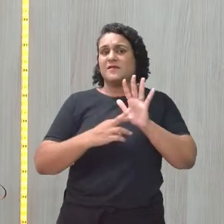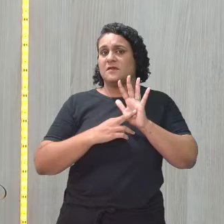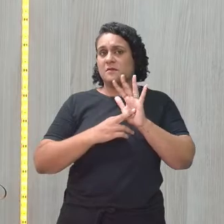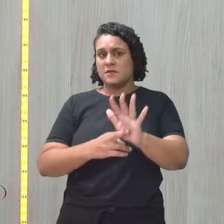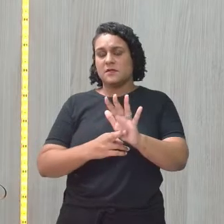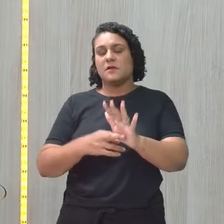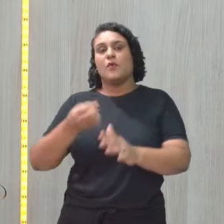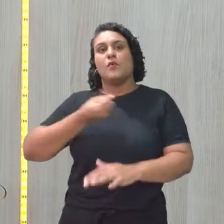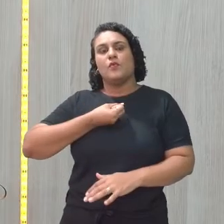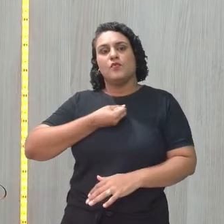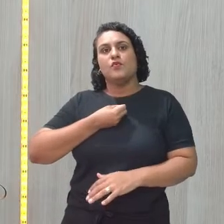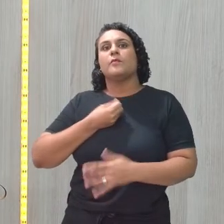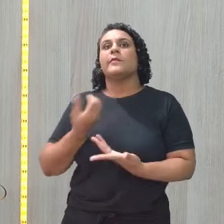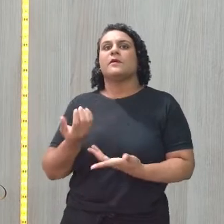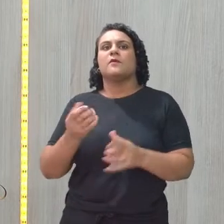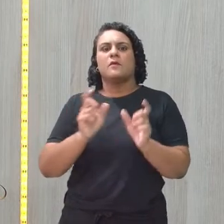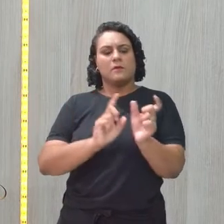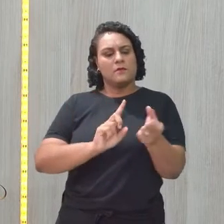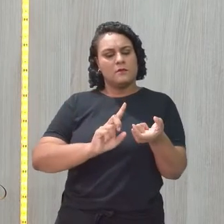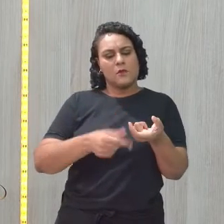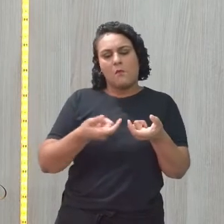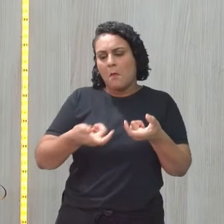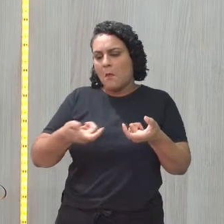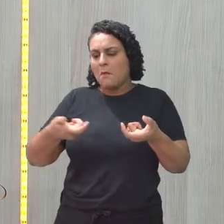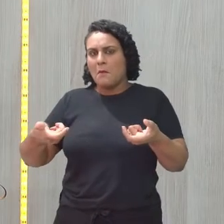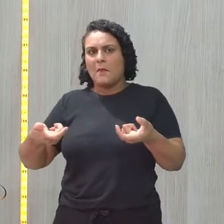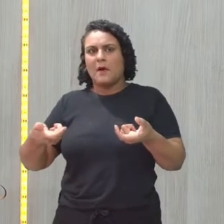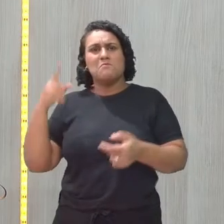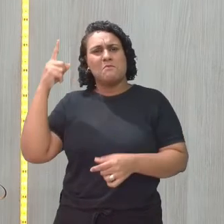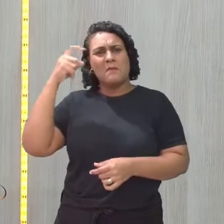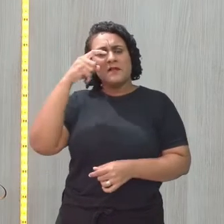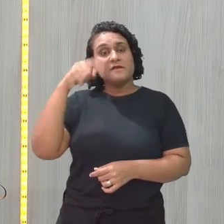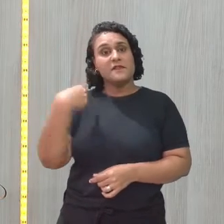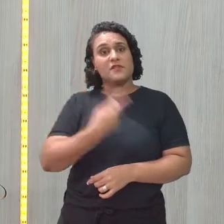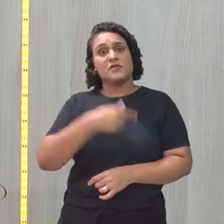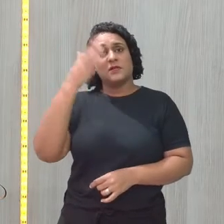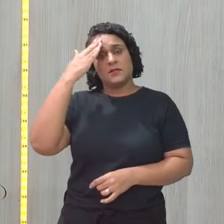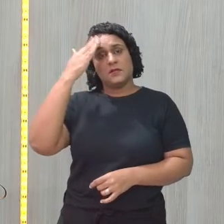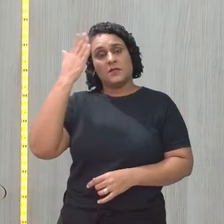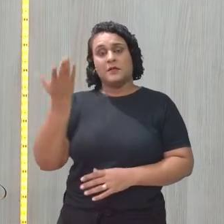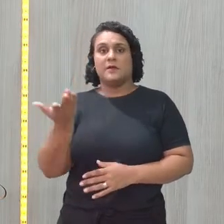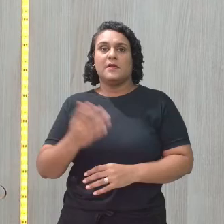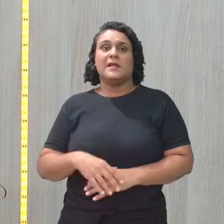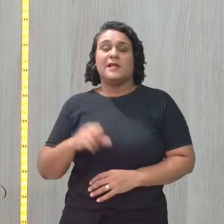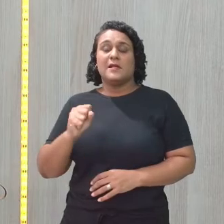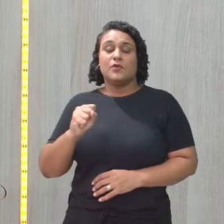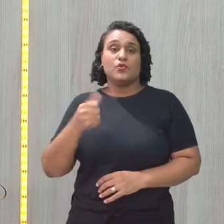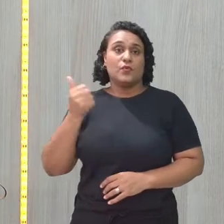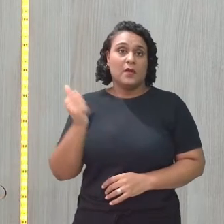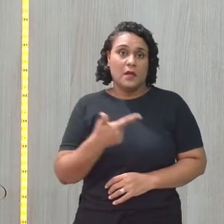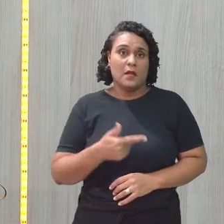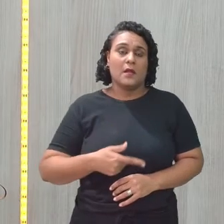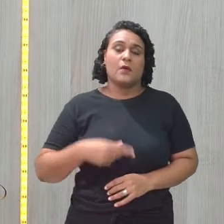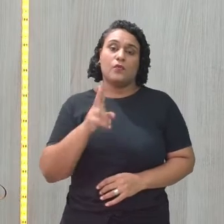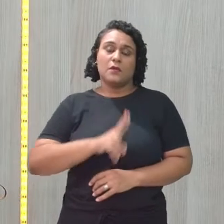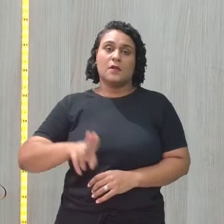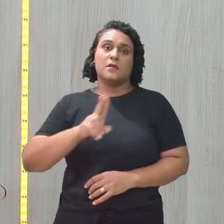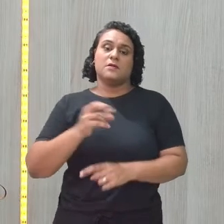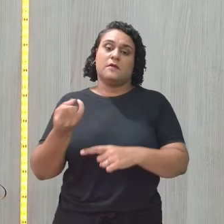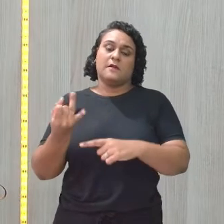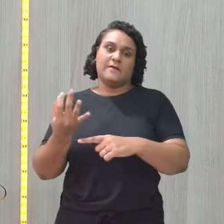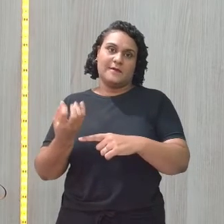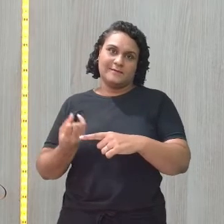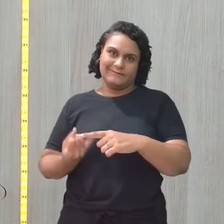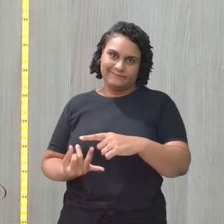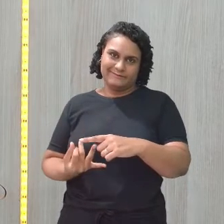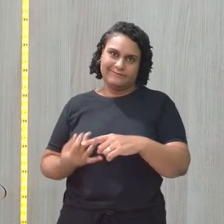na forma decimal, era muito mais complicado da gente compreender do que se a gente estivesse usando a fração, como o professor Pedro